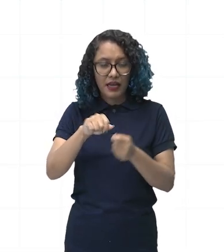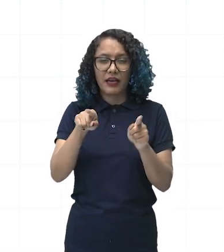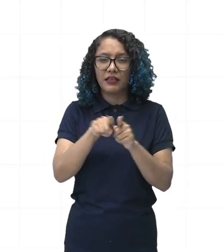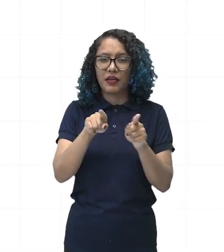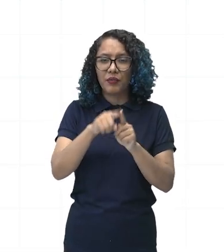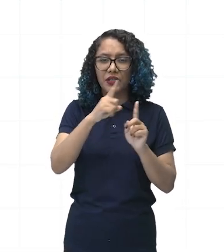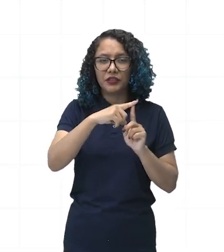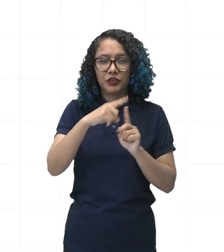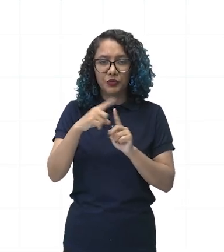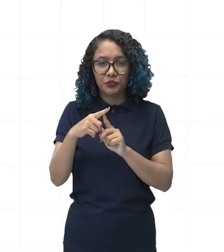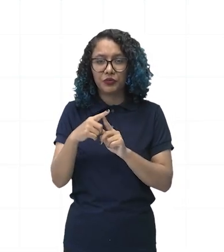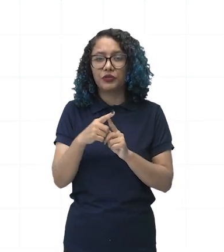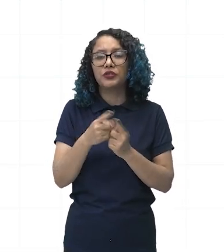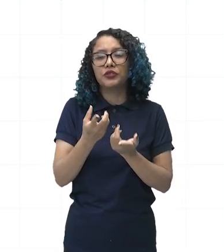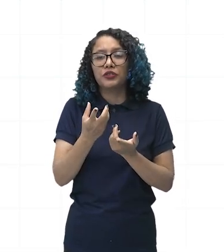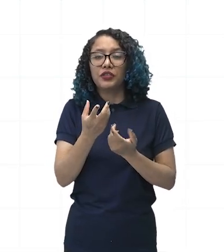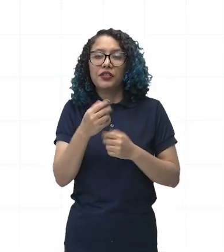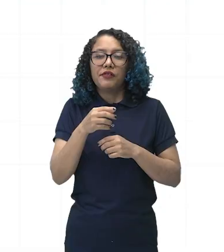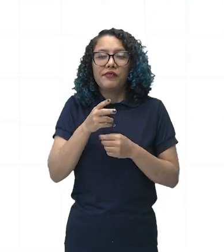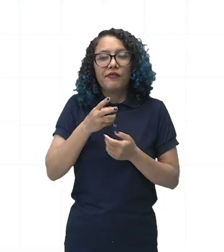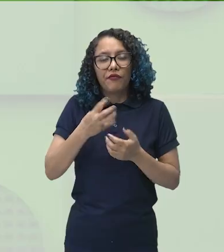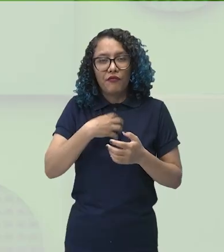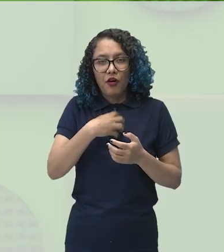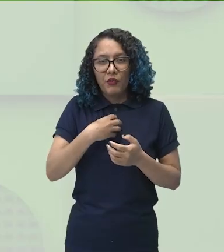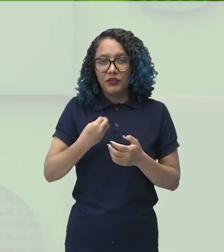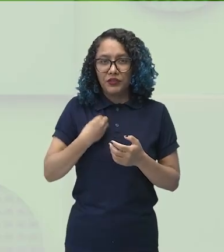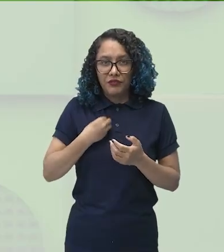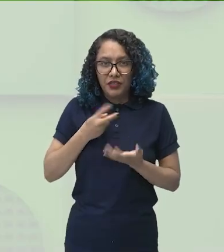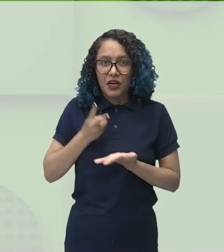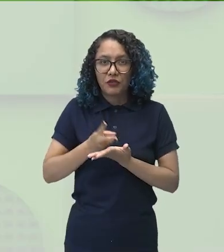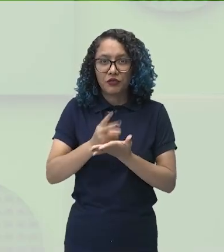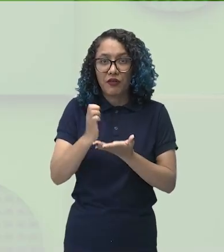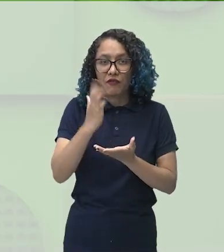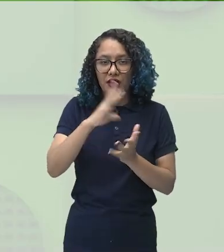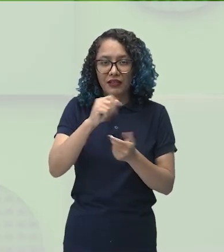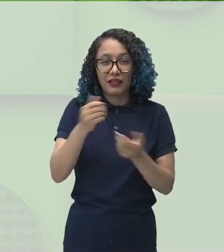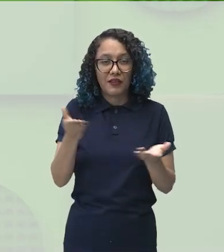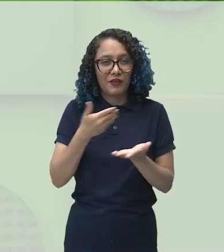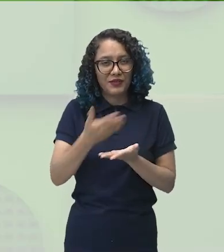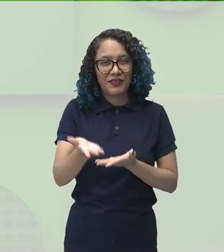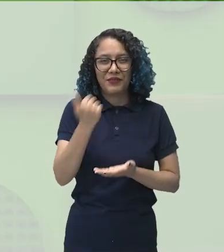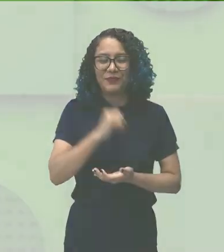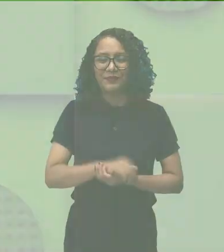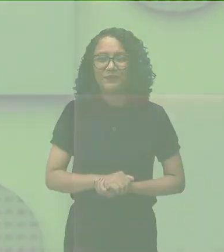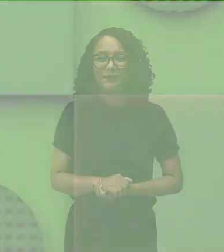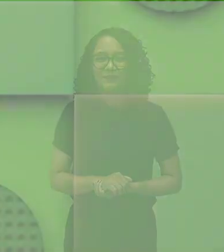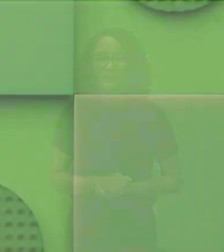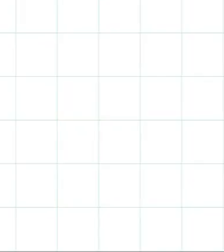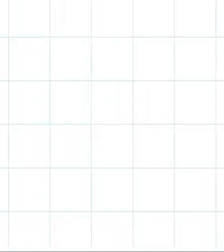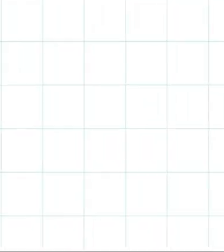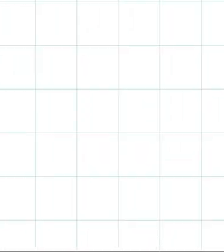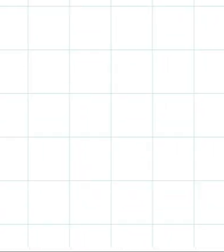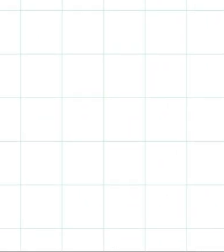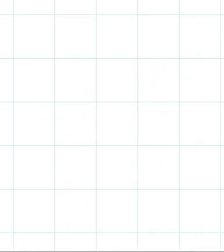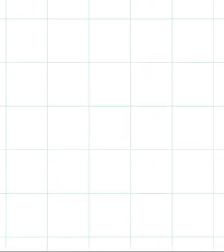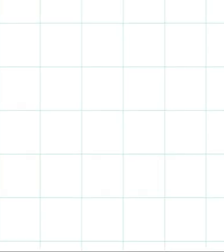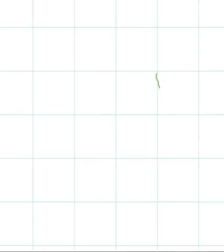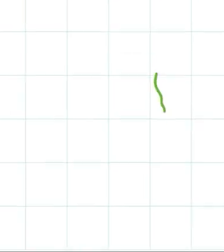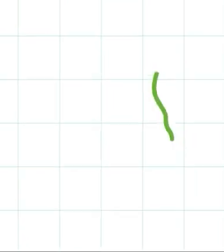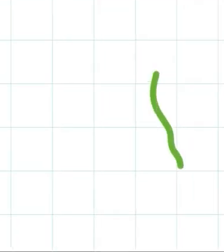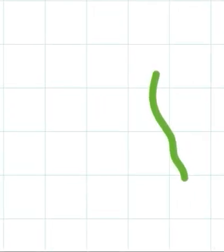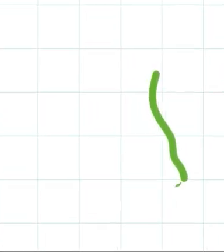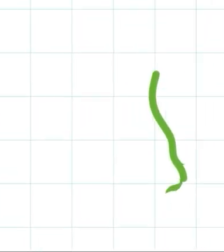e formas de manter a vida fora da Terra. E vamos à nossa aula.